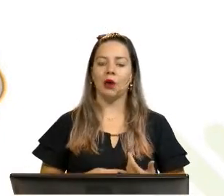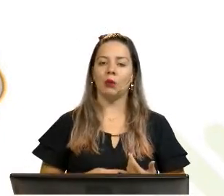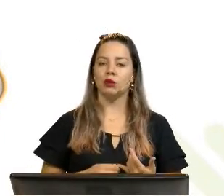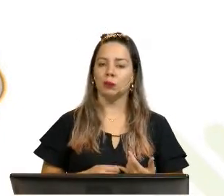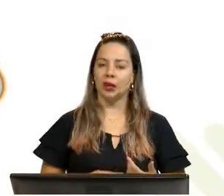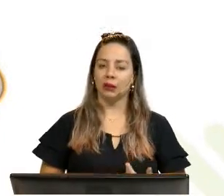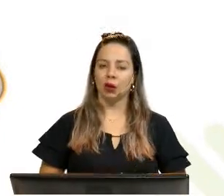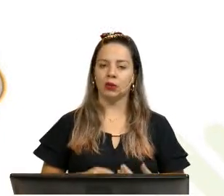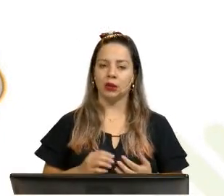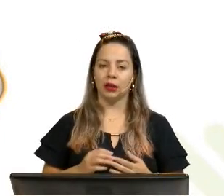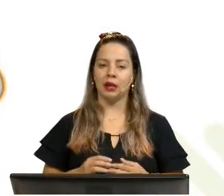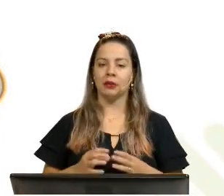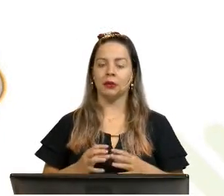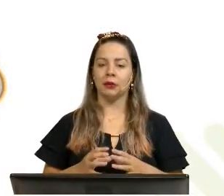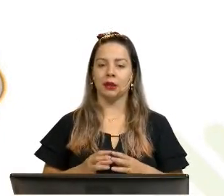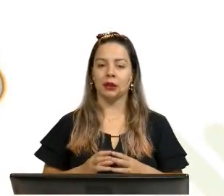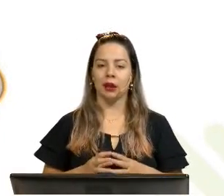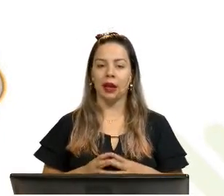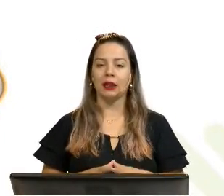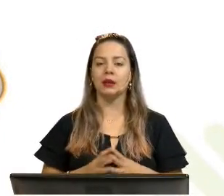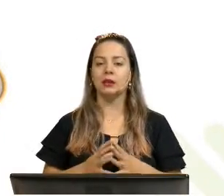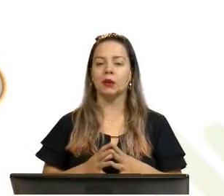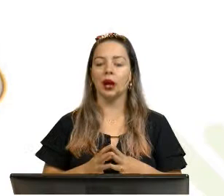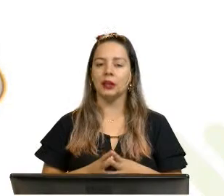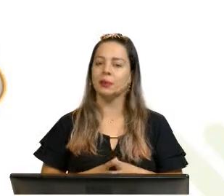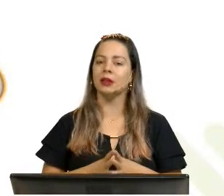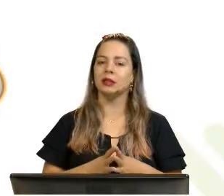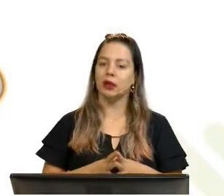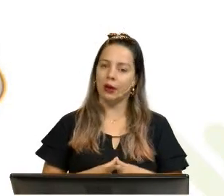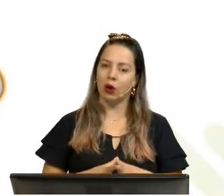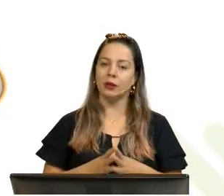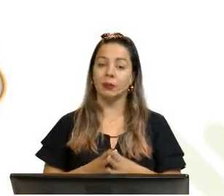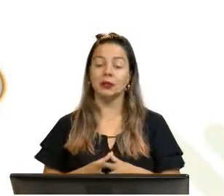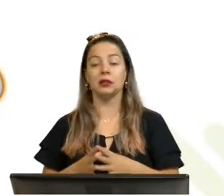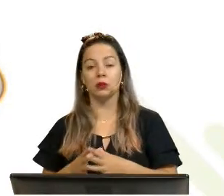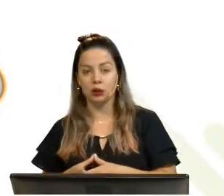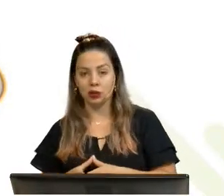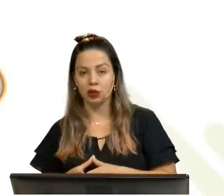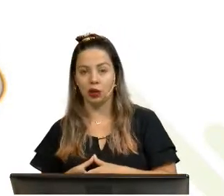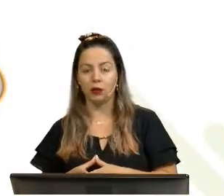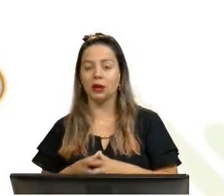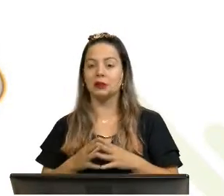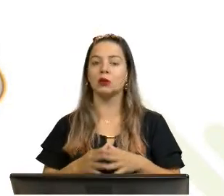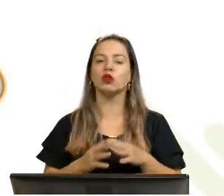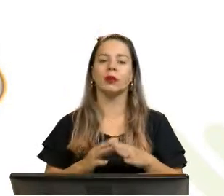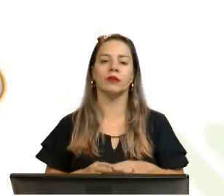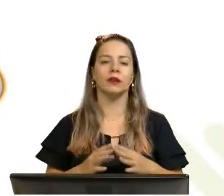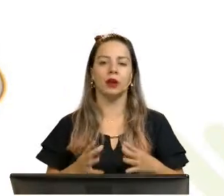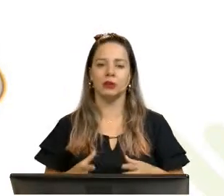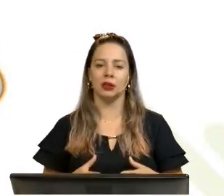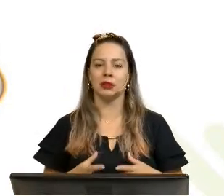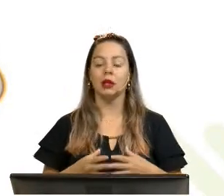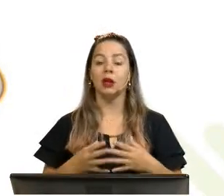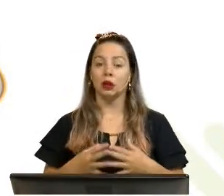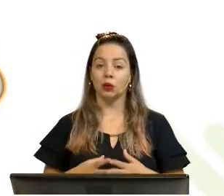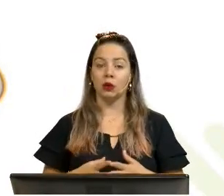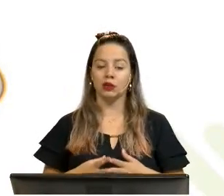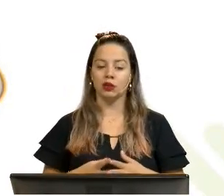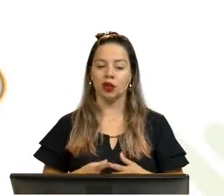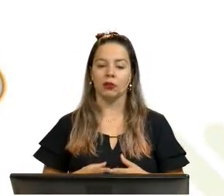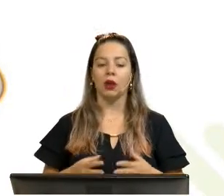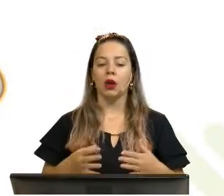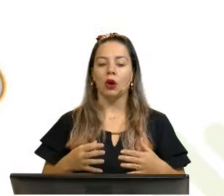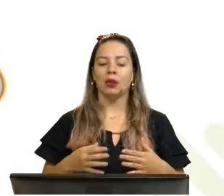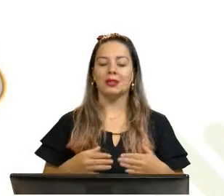a heróis obrigatórios são aqueles que que realizam a respiração aeróbio a presença do oxigênio ela não sobrevive na ausência de